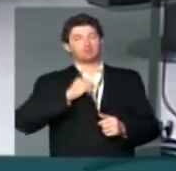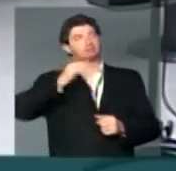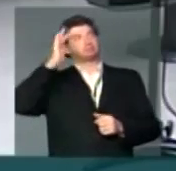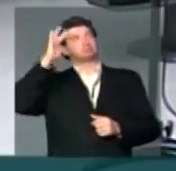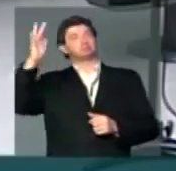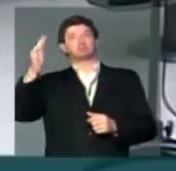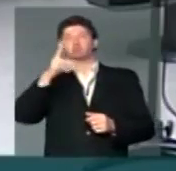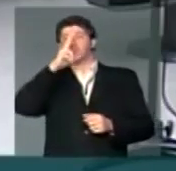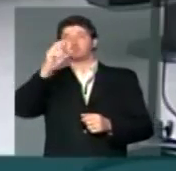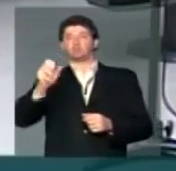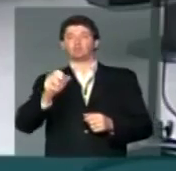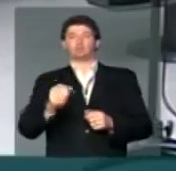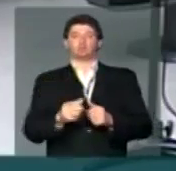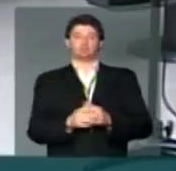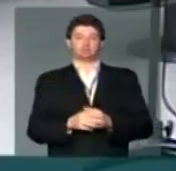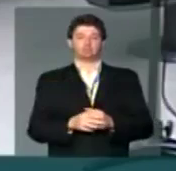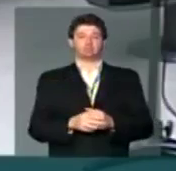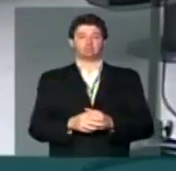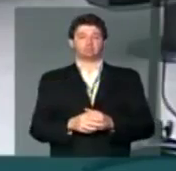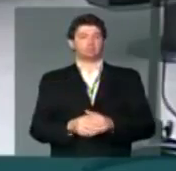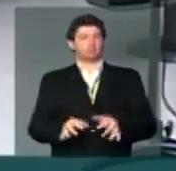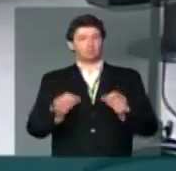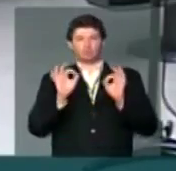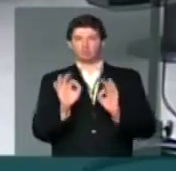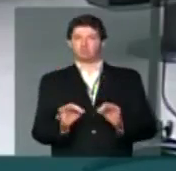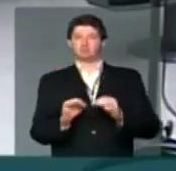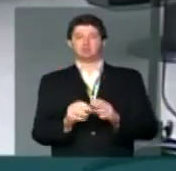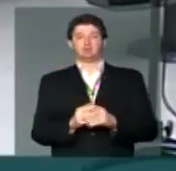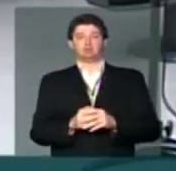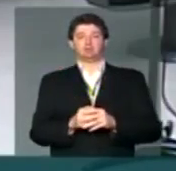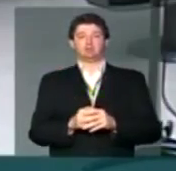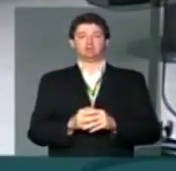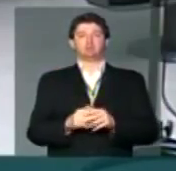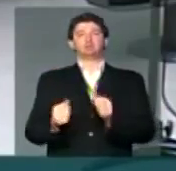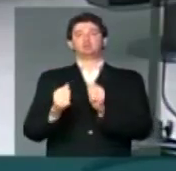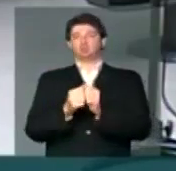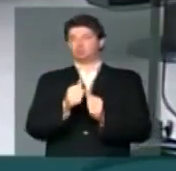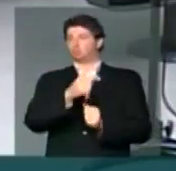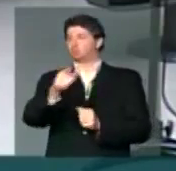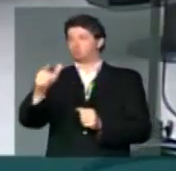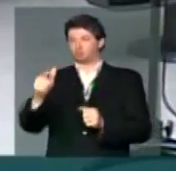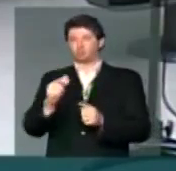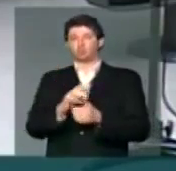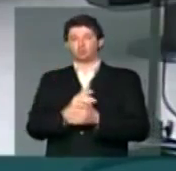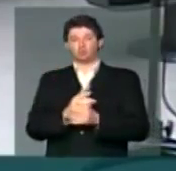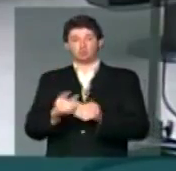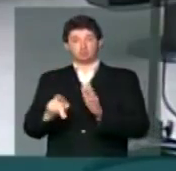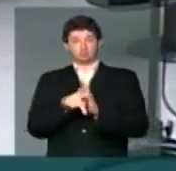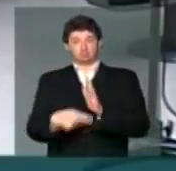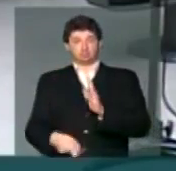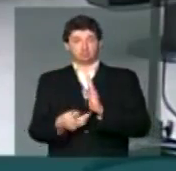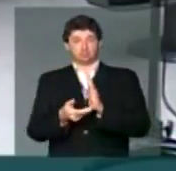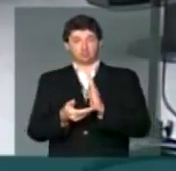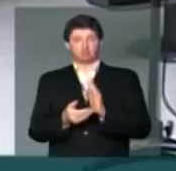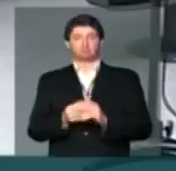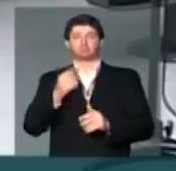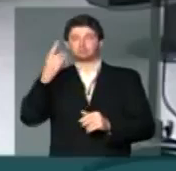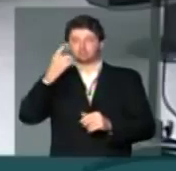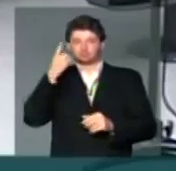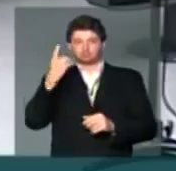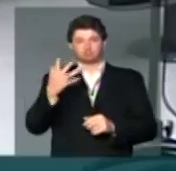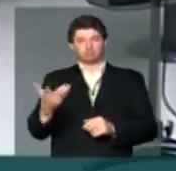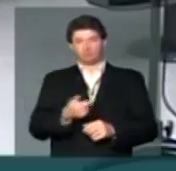ideais, tantos sonhos pela frente e que, por certo, vai ser, dentro dos demais membros desta casa, um